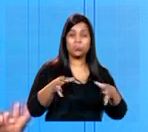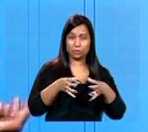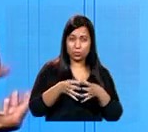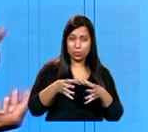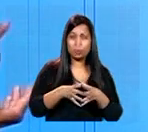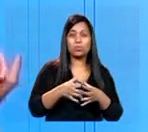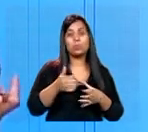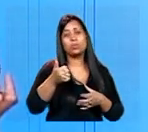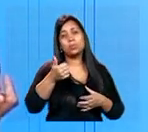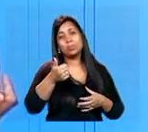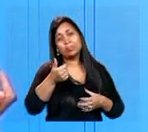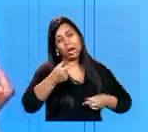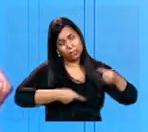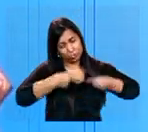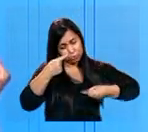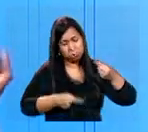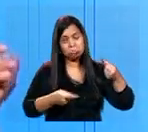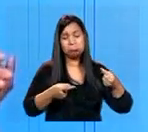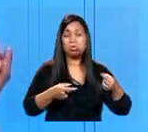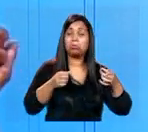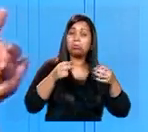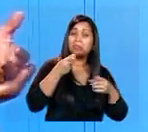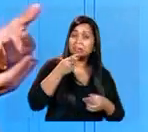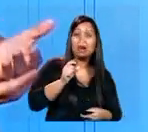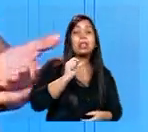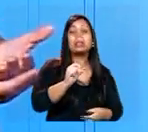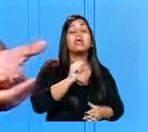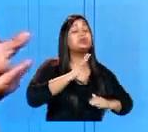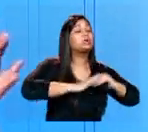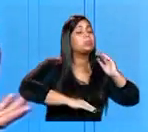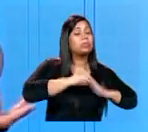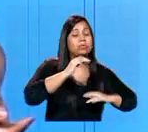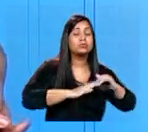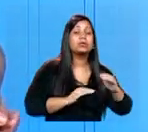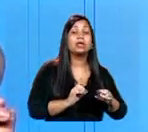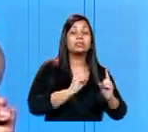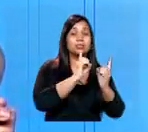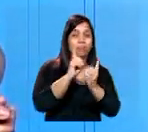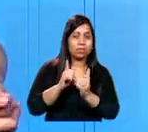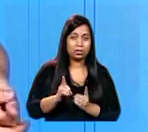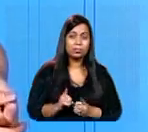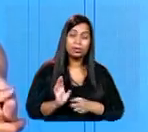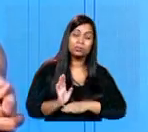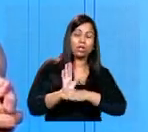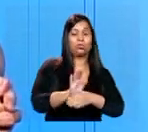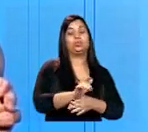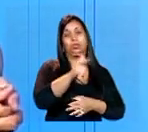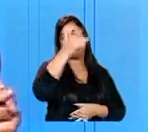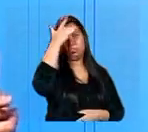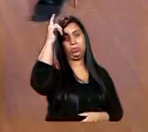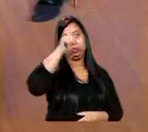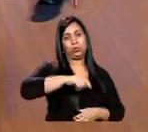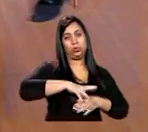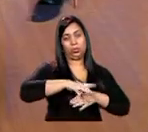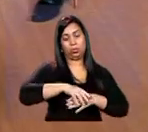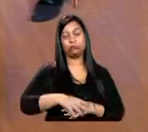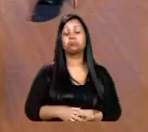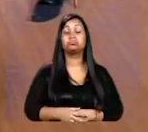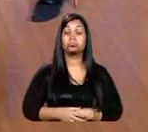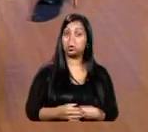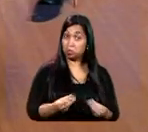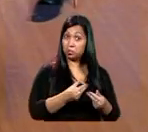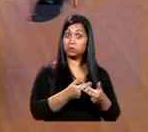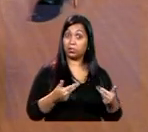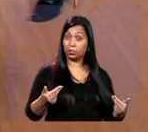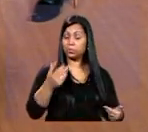multi para discutir esses casos. E aí é definido quem vão ser os profissionais que vão estar atendendo e prestando assistência para o paciente. Nossa, é bastante